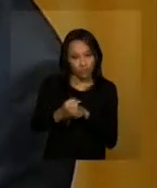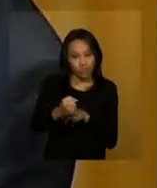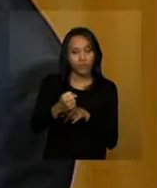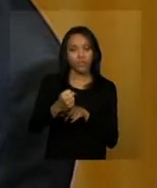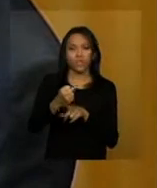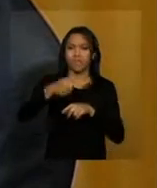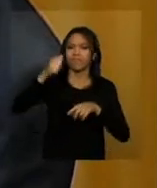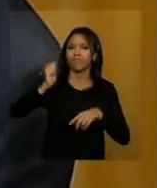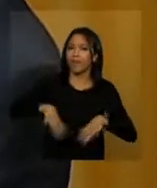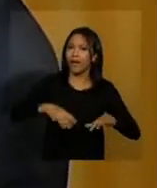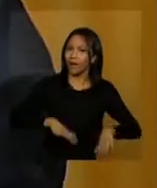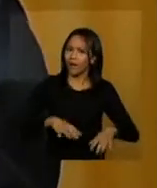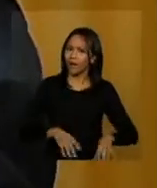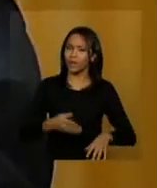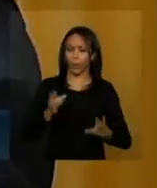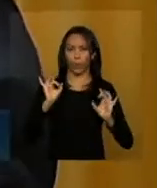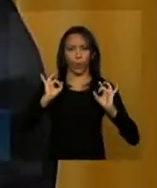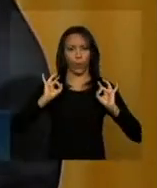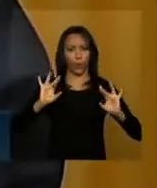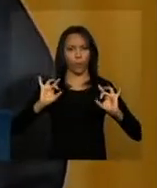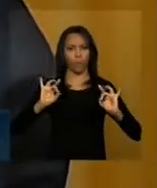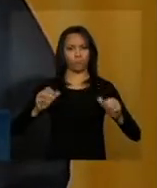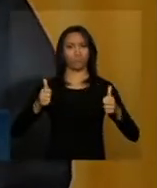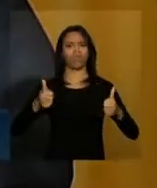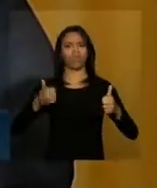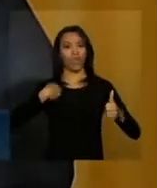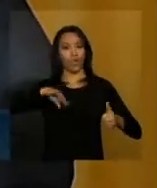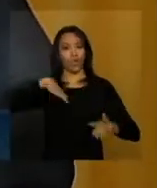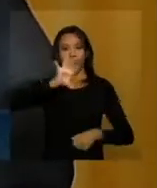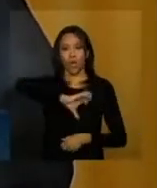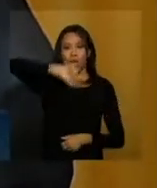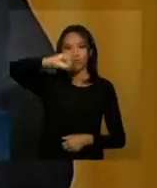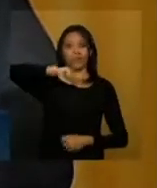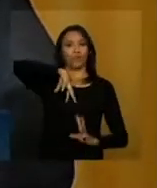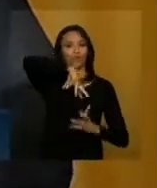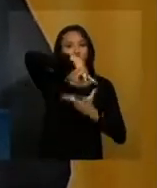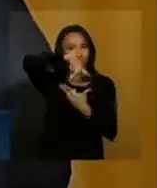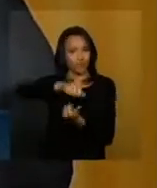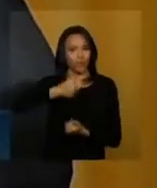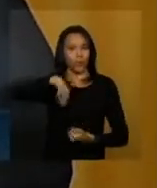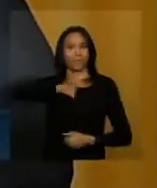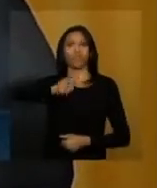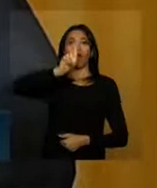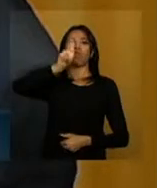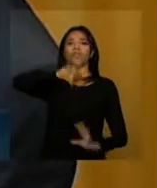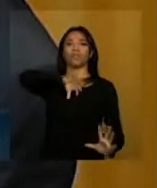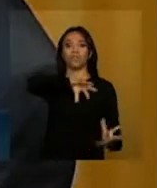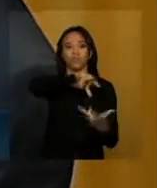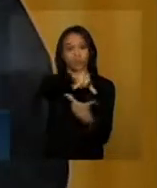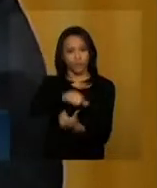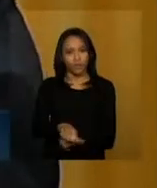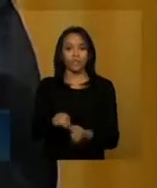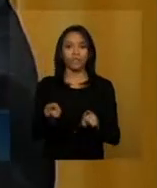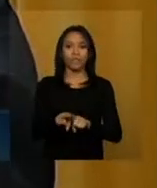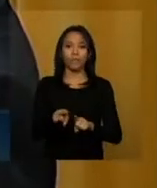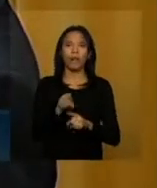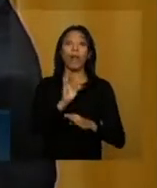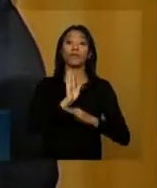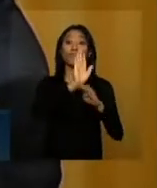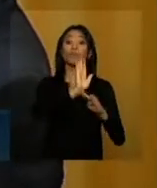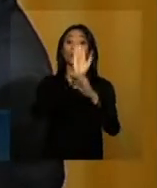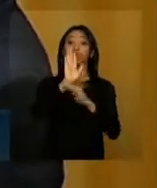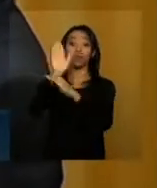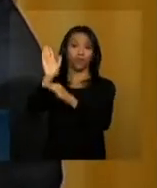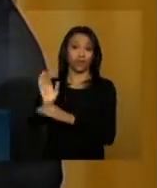sofisticado, barato e eficiente, que nós somos campeões do mundo, referência no mundo todo, e cooperando com a rede